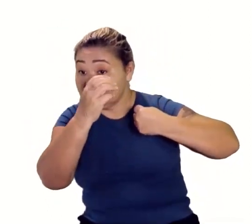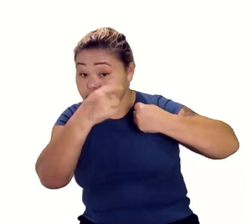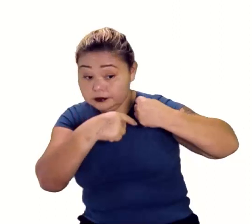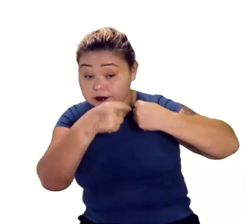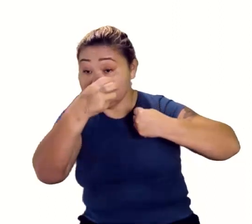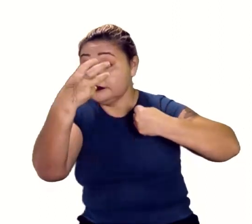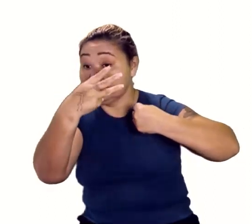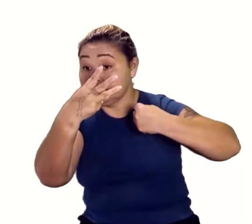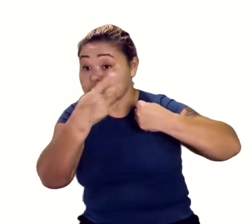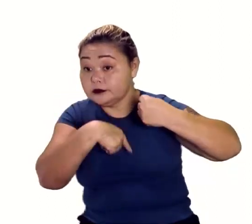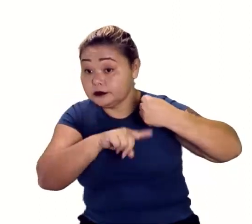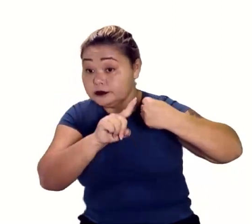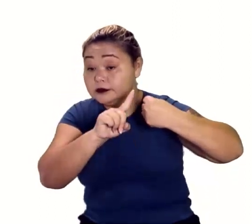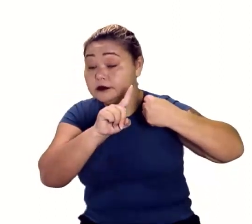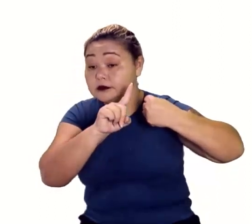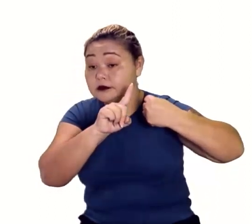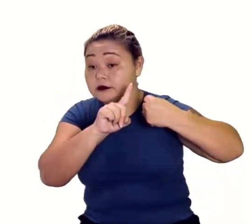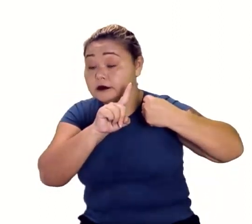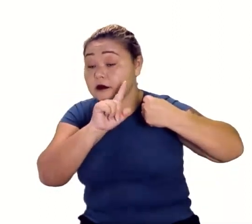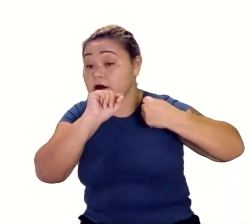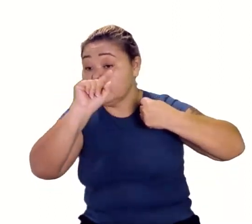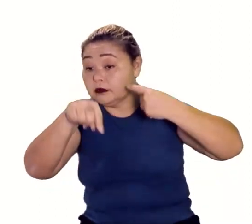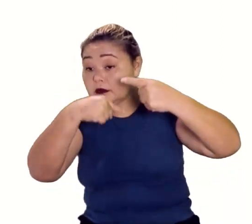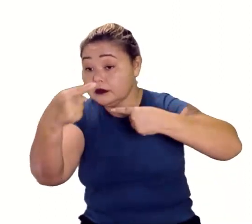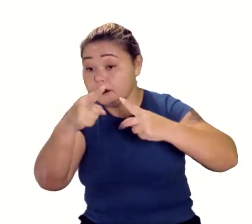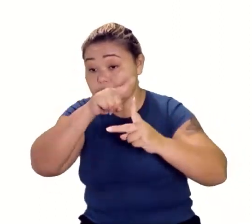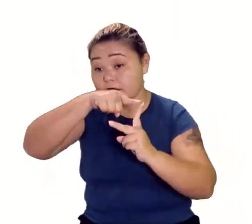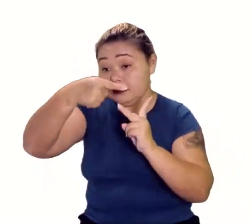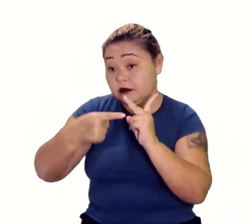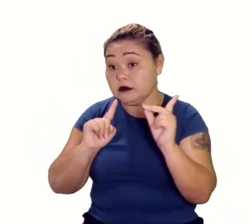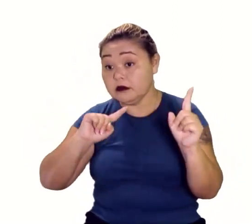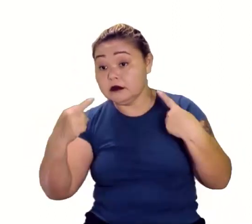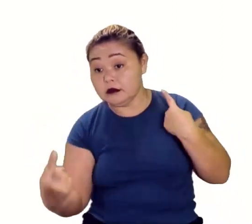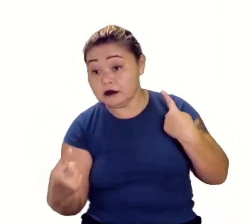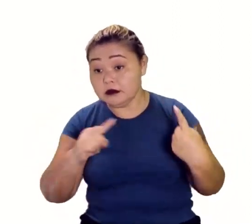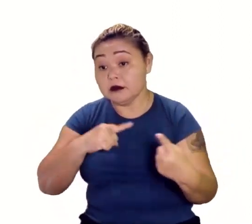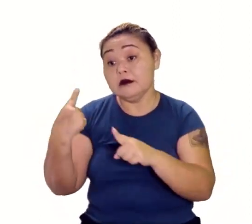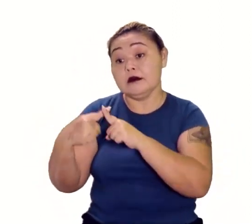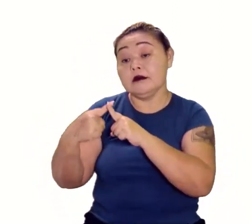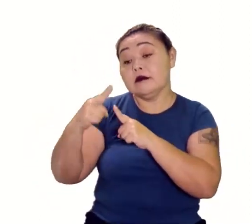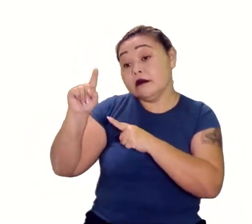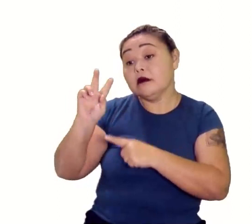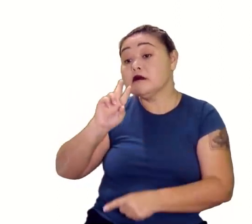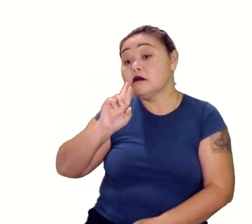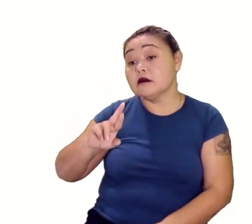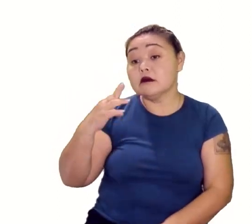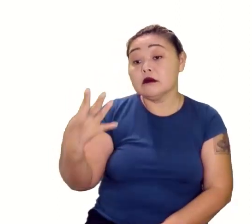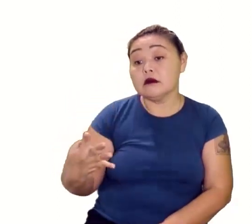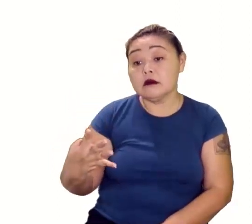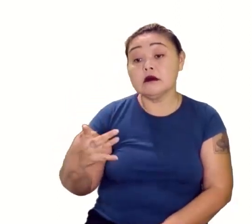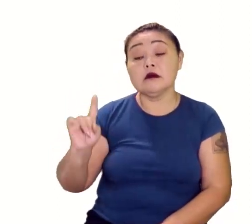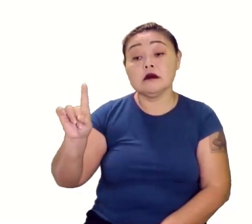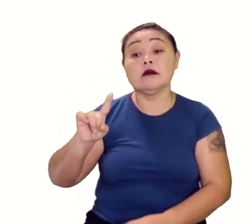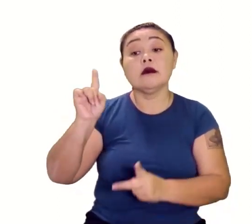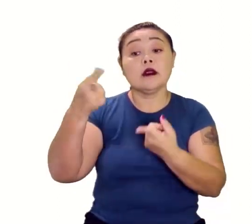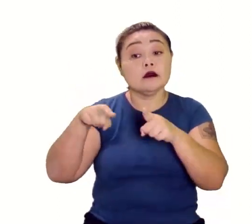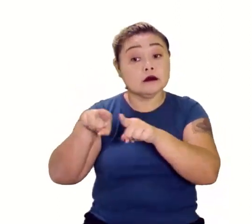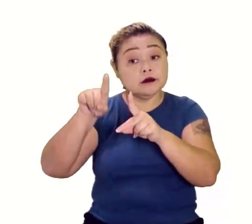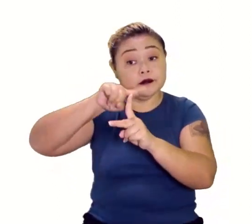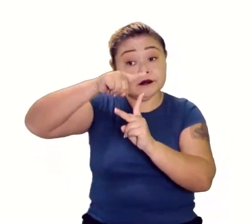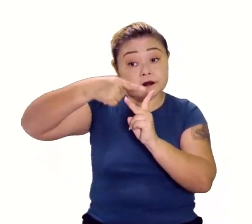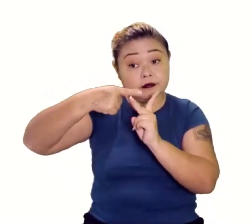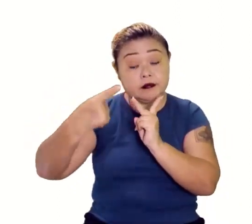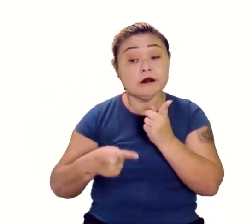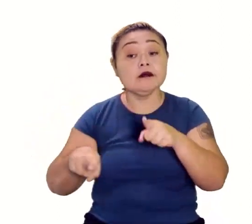para daí então entender o que vem a ser a radiciação e por que deu aquele 4. A radiciação também nós